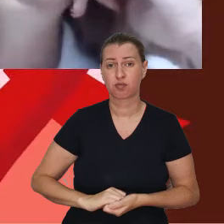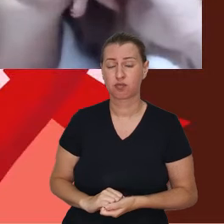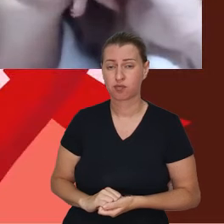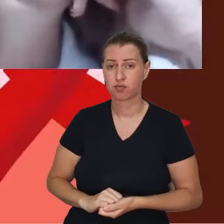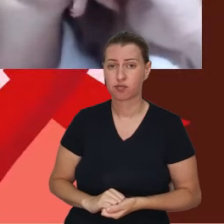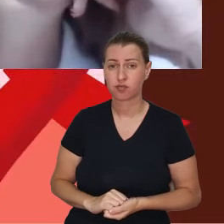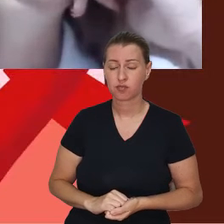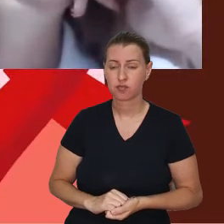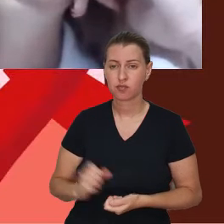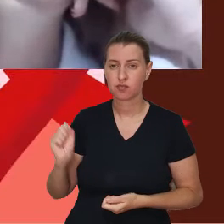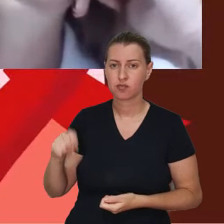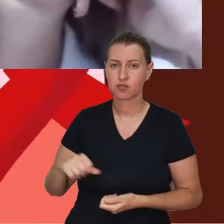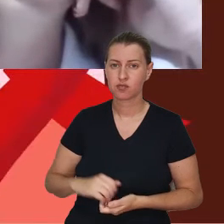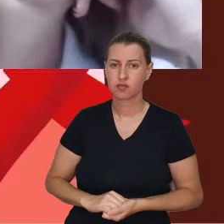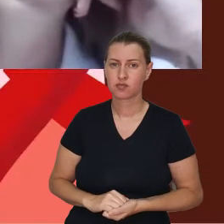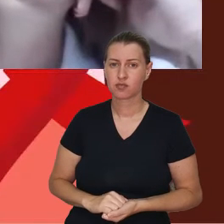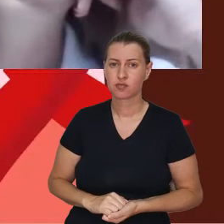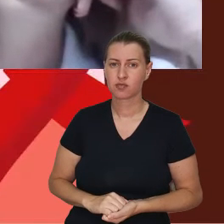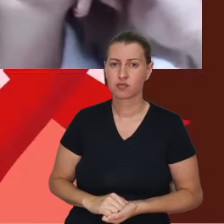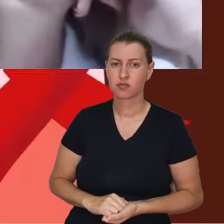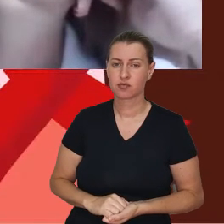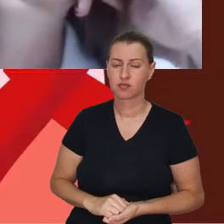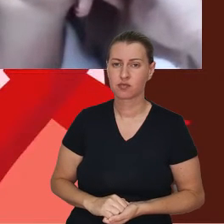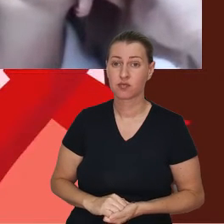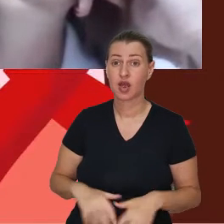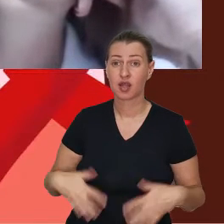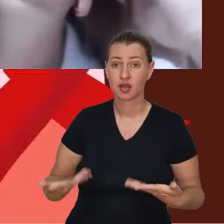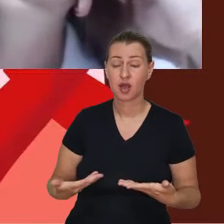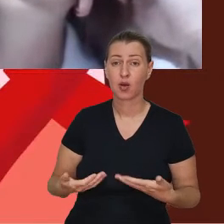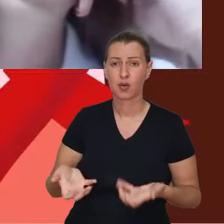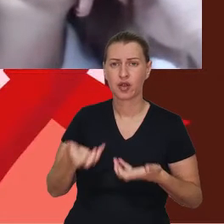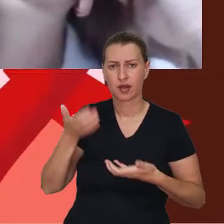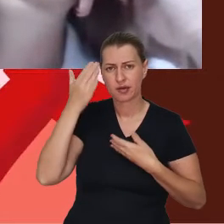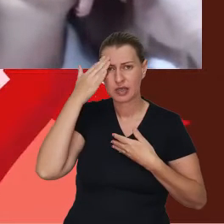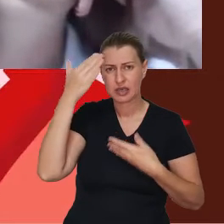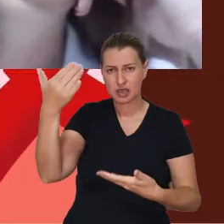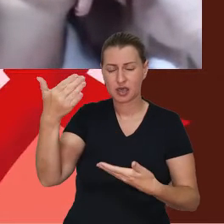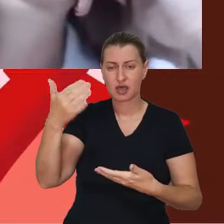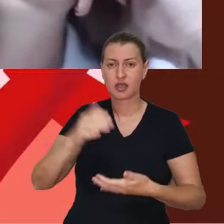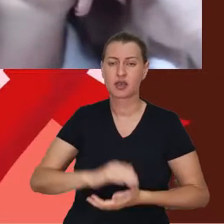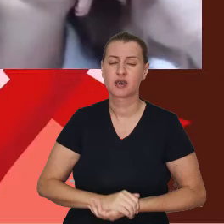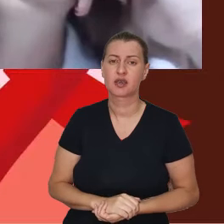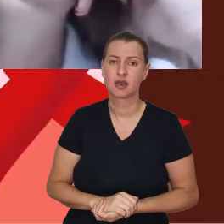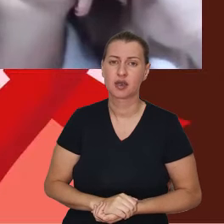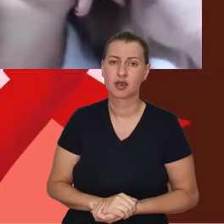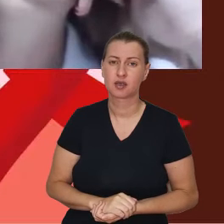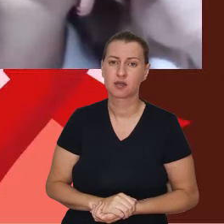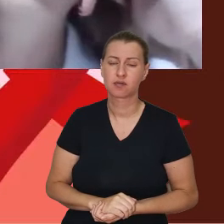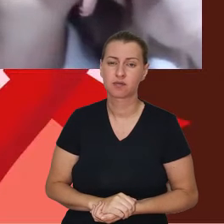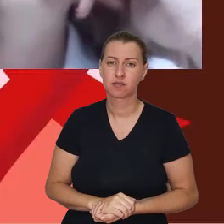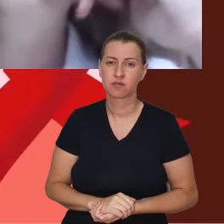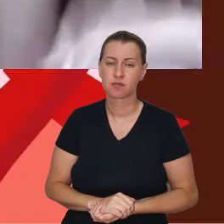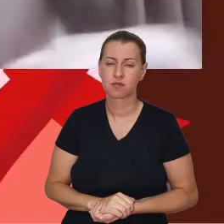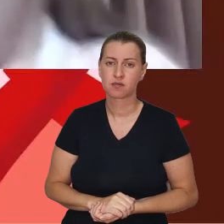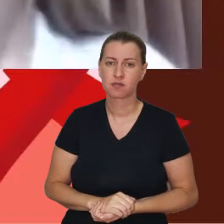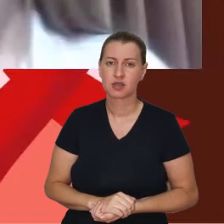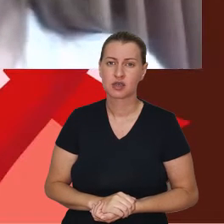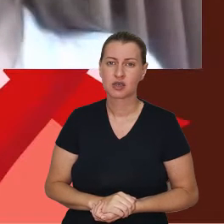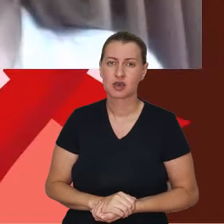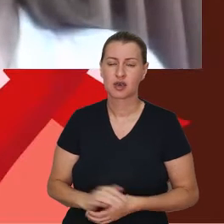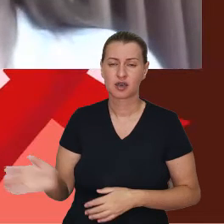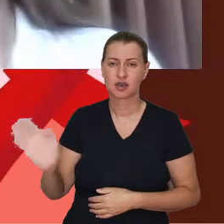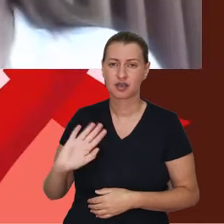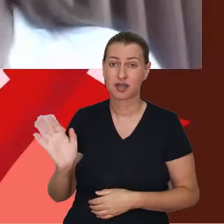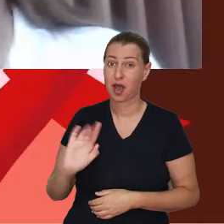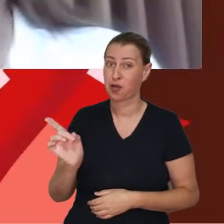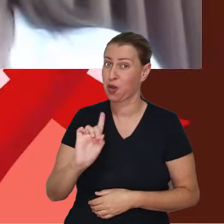Sim, sim. Então, Bruna, queria te agradecer. Pessoal, não vai embora que eu tenho um anúncio para fazer. A gente dá